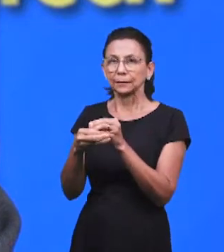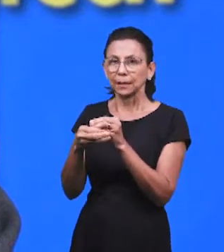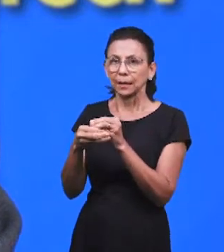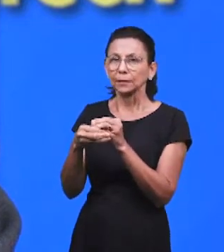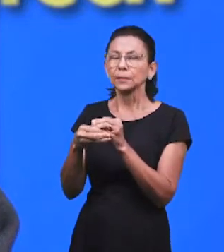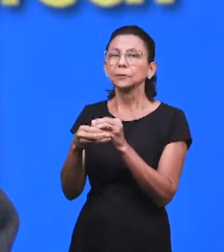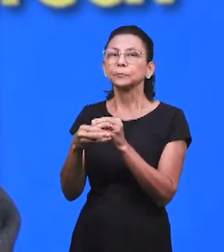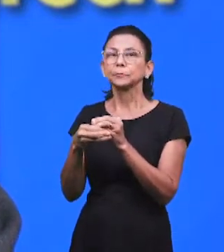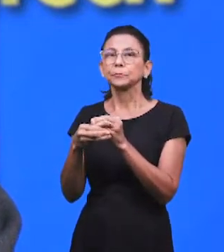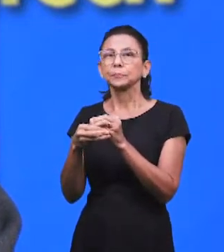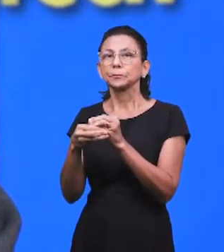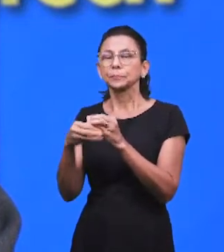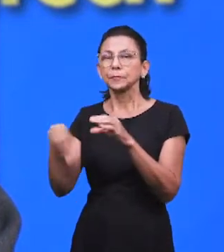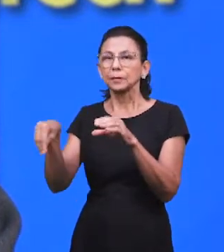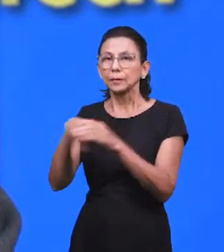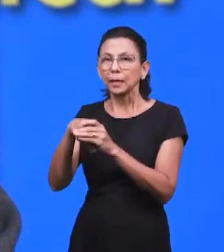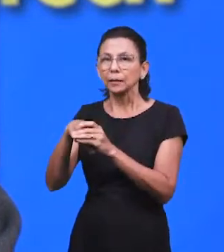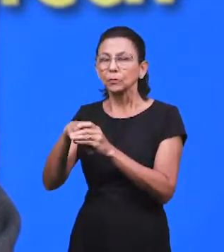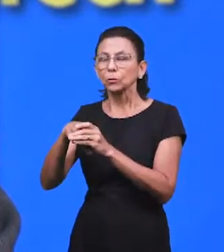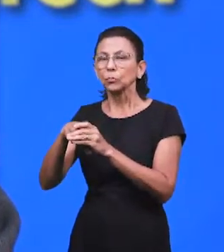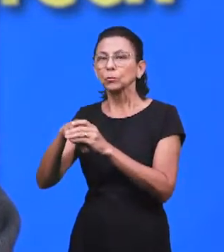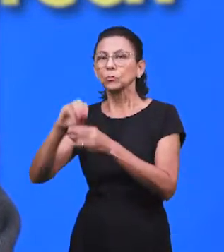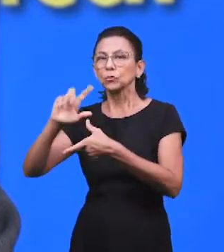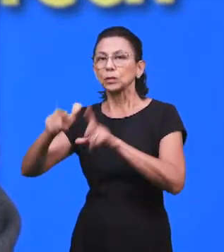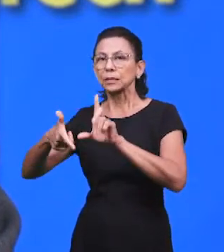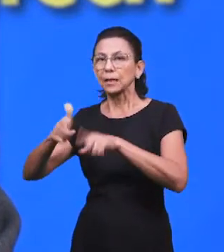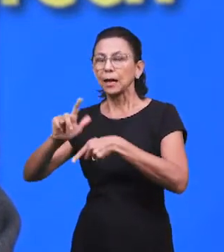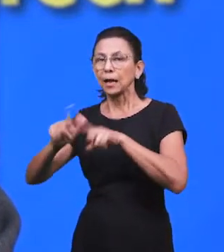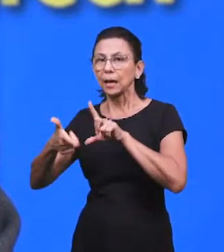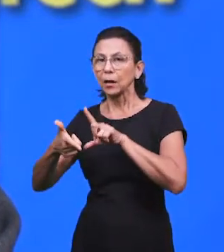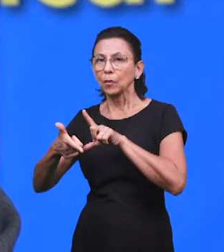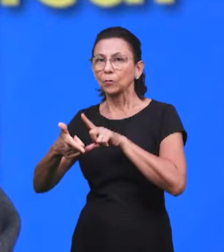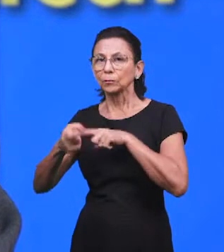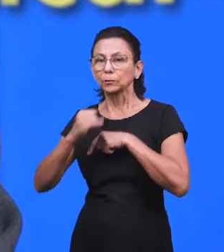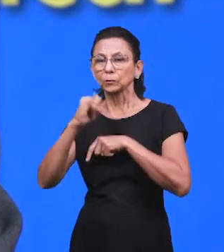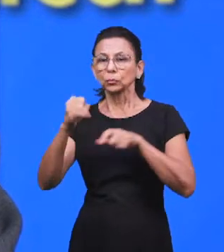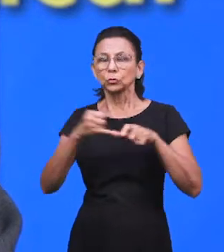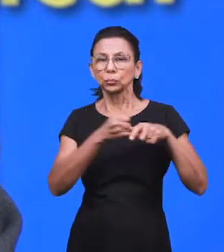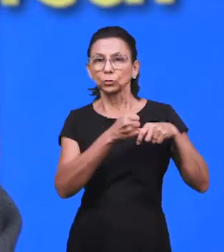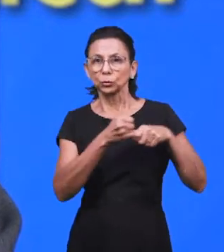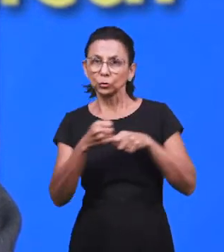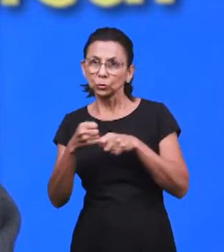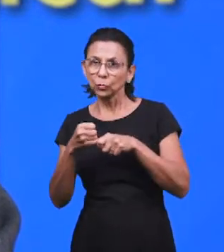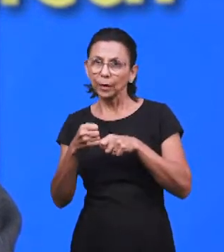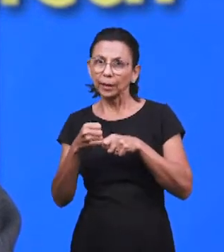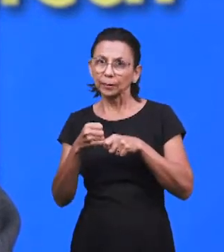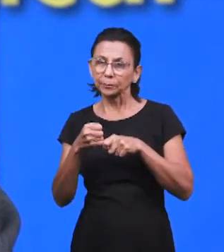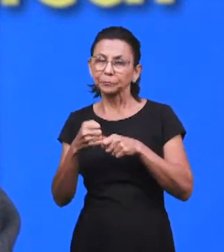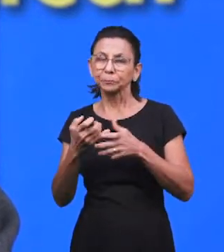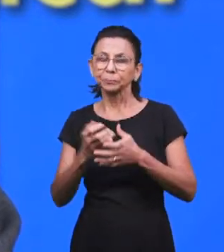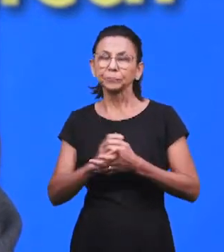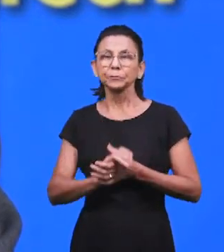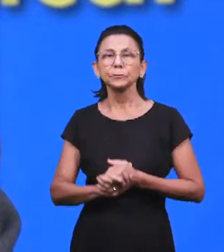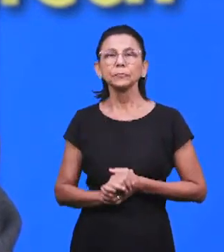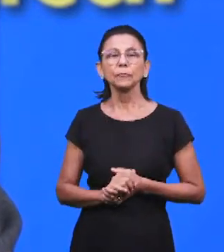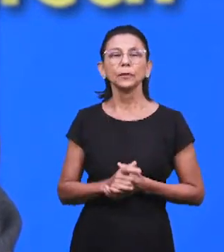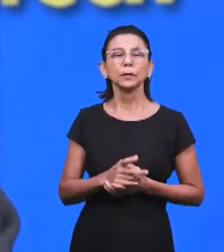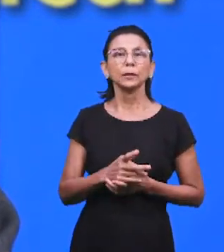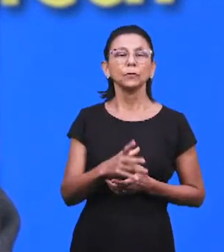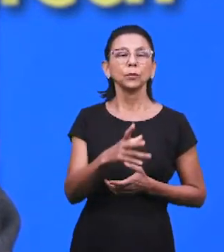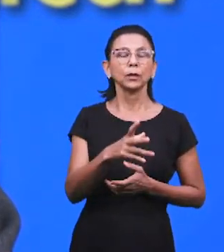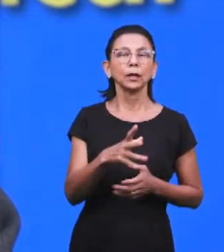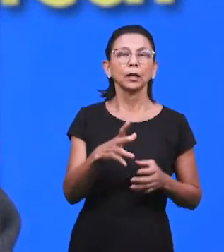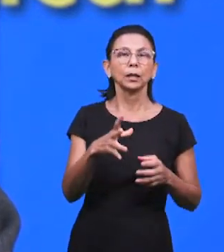por Josué, e que ele incorporou essa cidade a Israel. E Jerusalém, naturalmente,